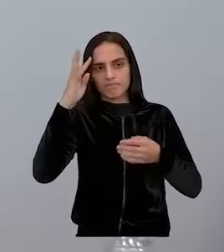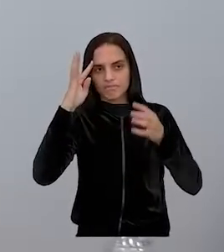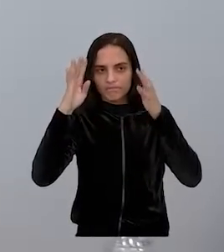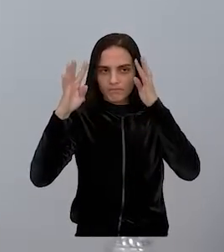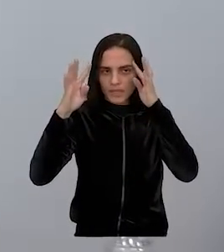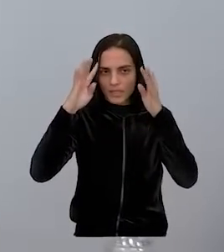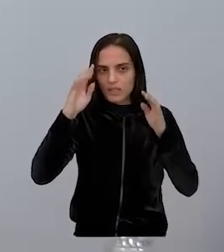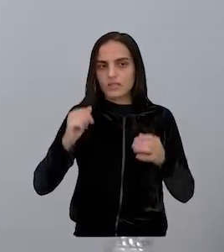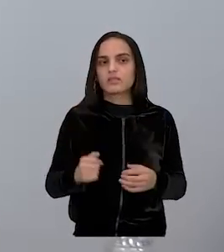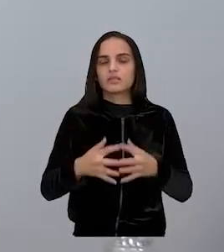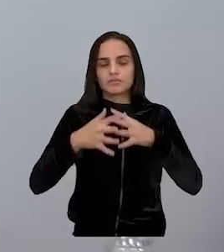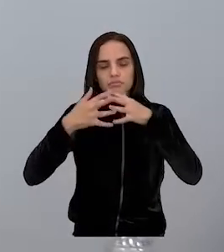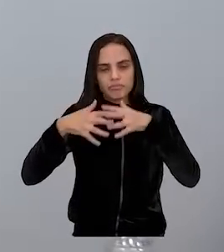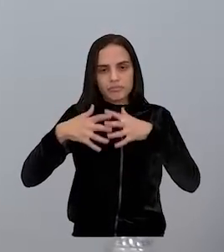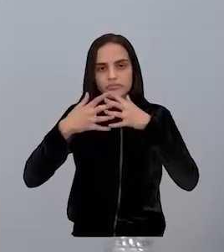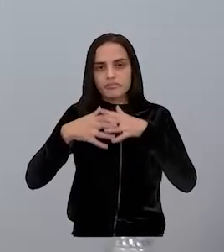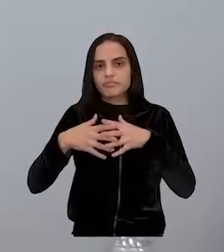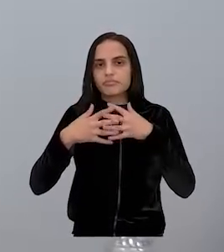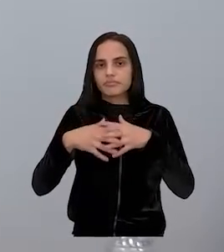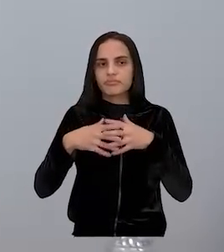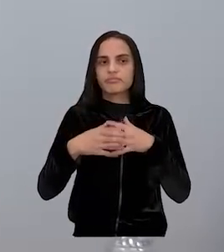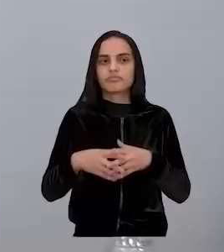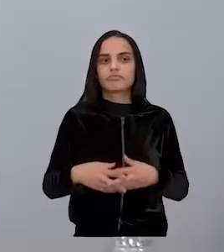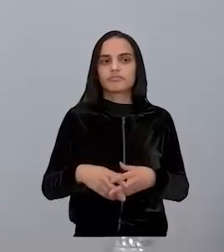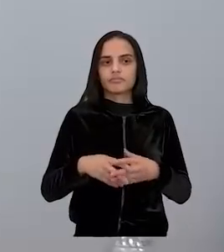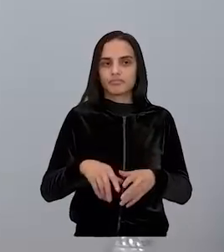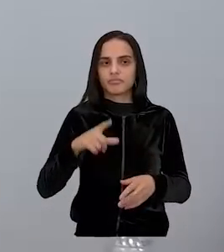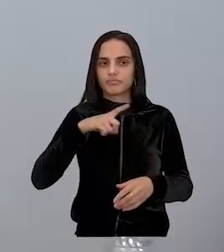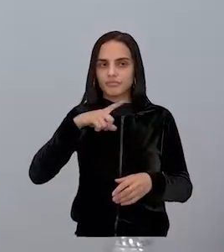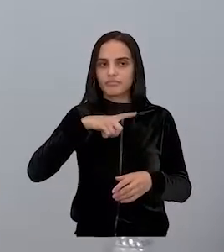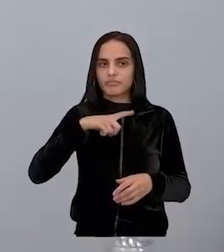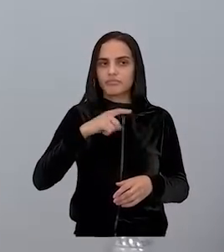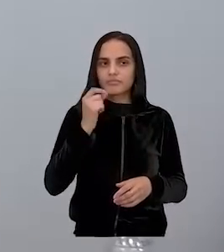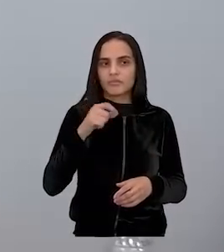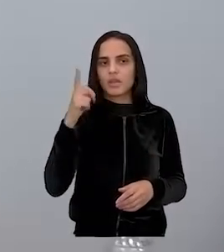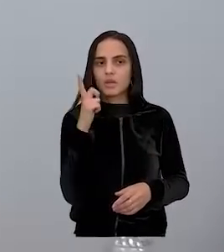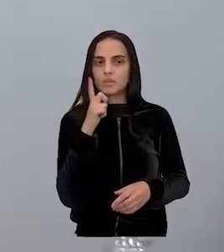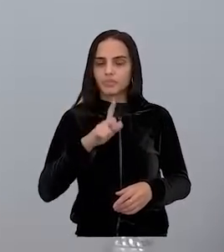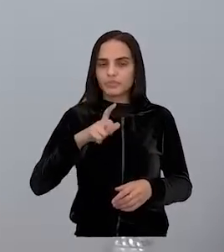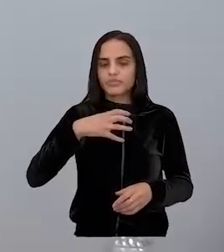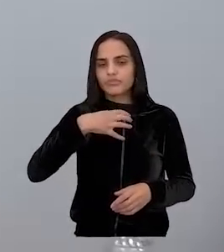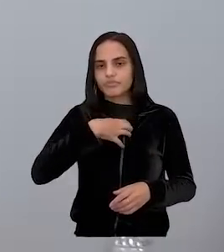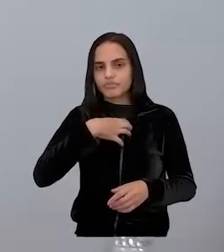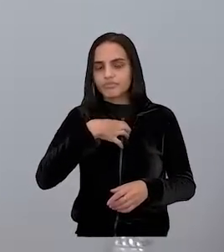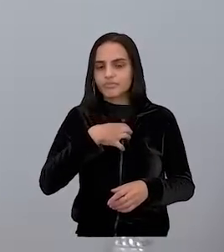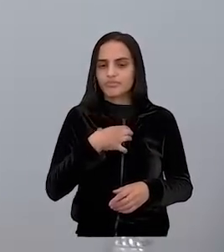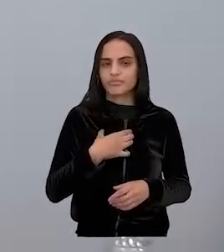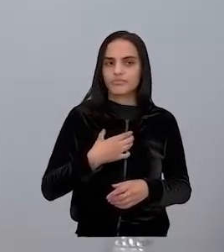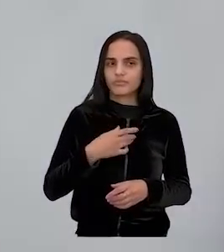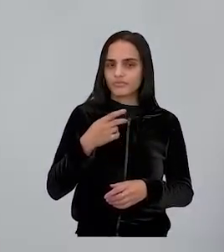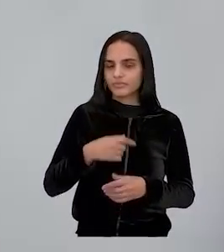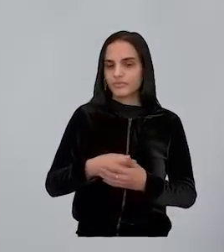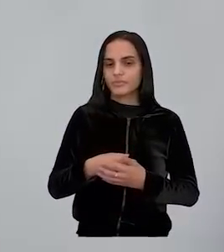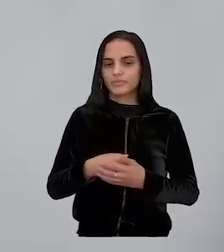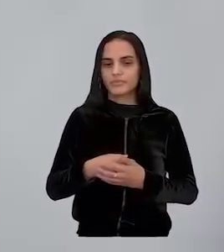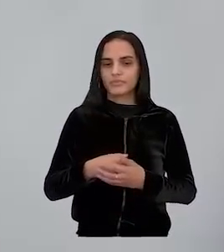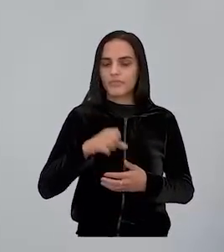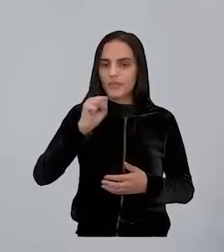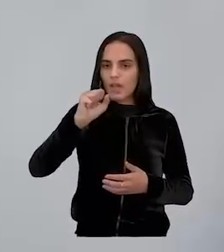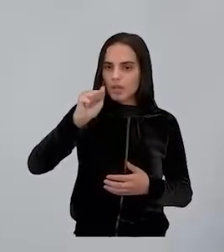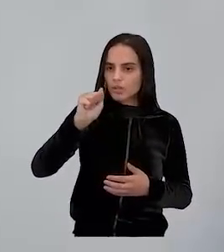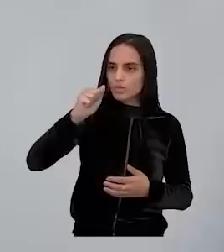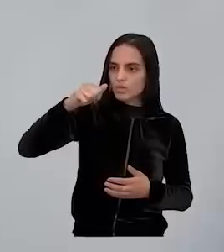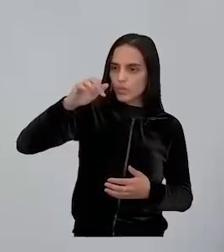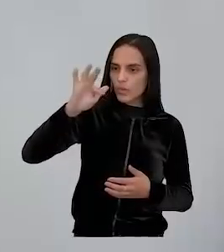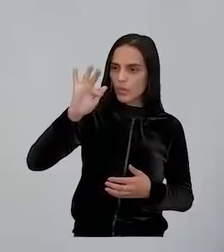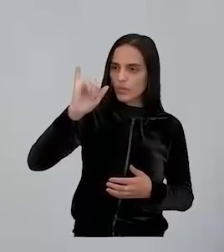reflitam sobre isso, tá? Espero que a gente tenha aí contribuído de alguma forma. Você quer complementar? Não, só quero André, falar com que alguma coisa? a Sofia da